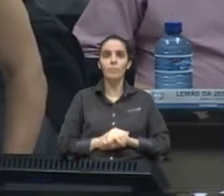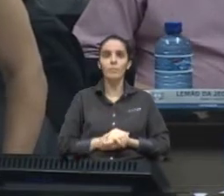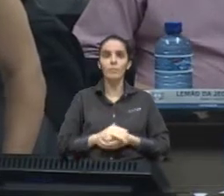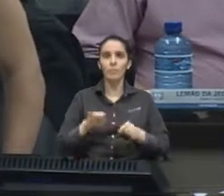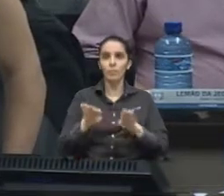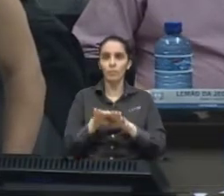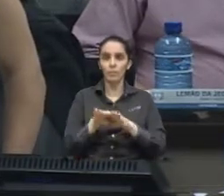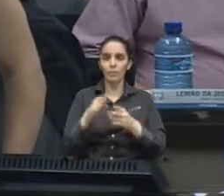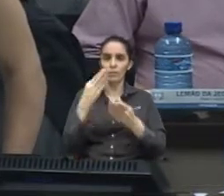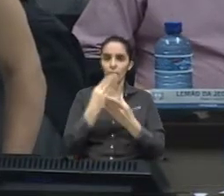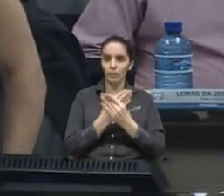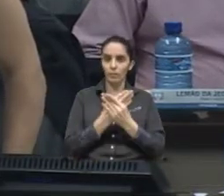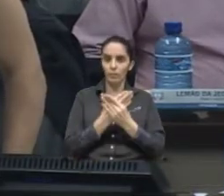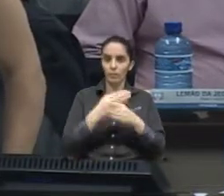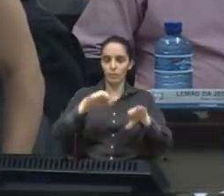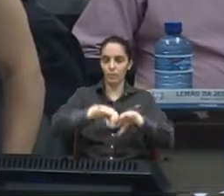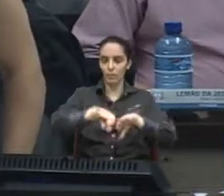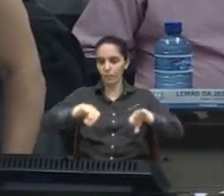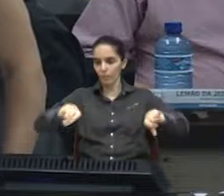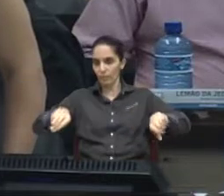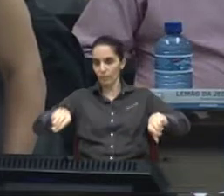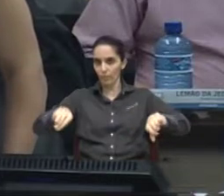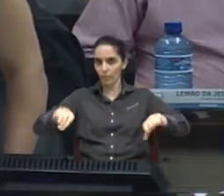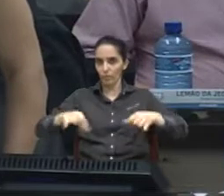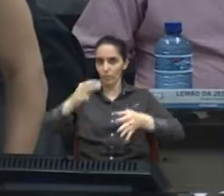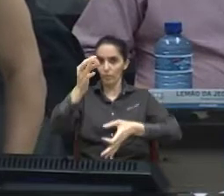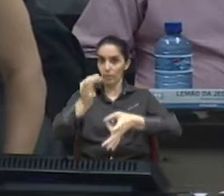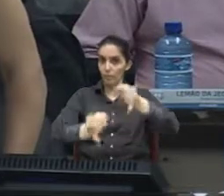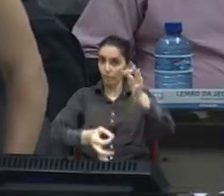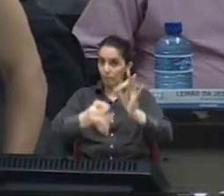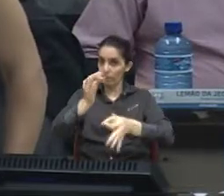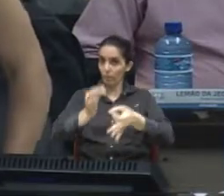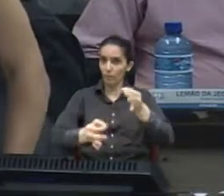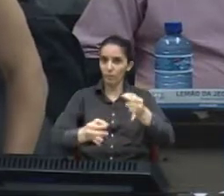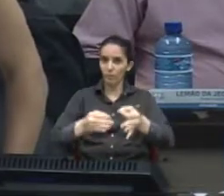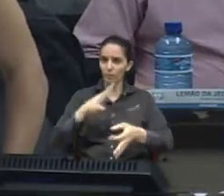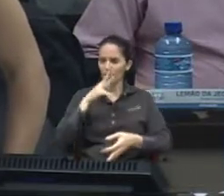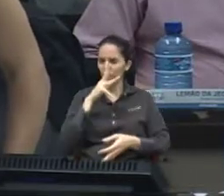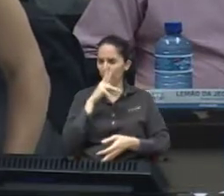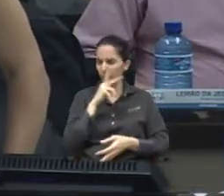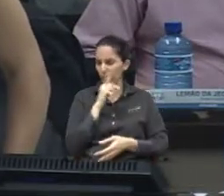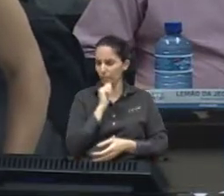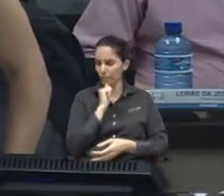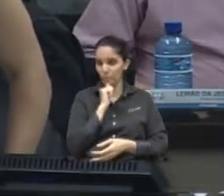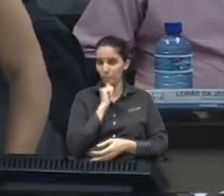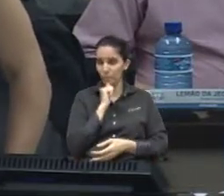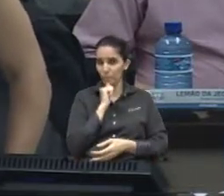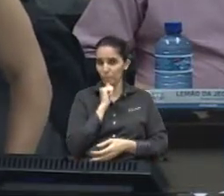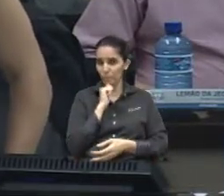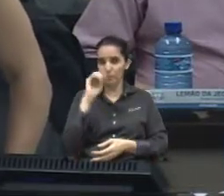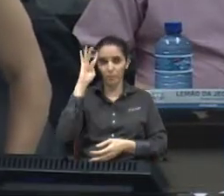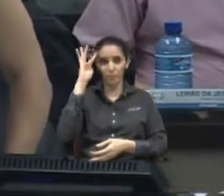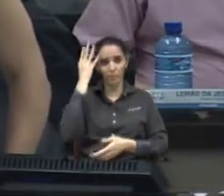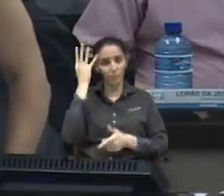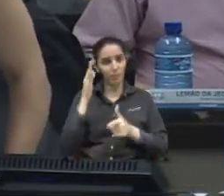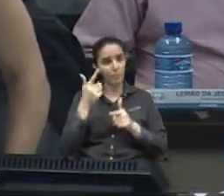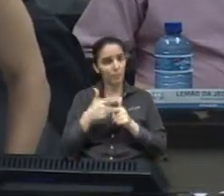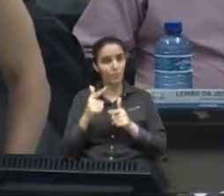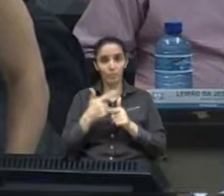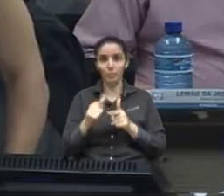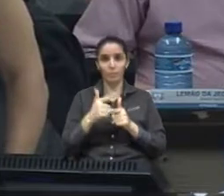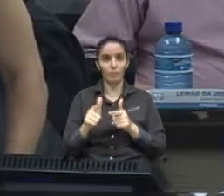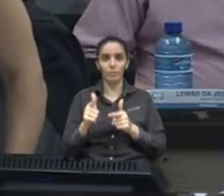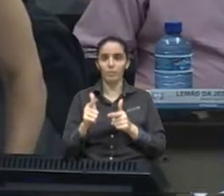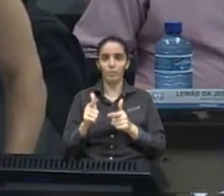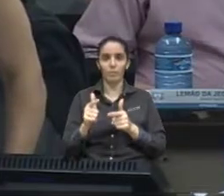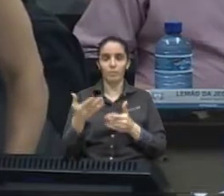processos apartados. A justiça ainda vai demorar muito para resolver esse problema. Não é à toa que nenhum